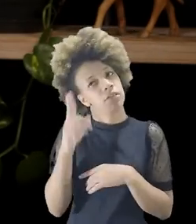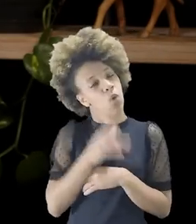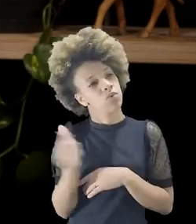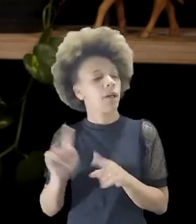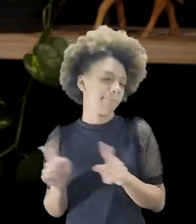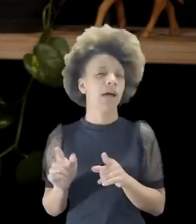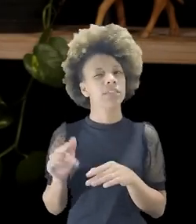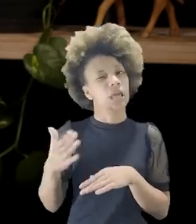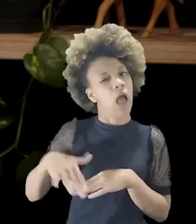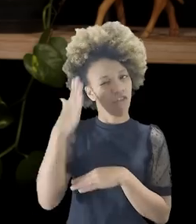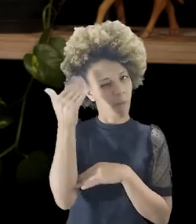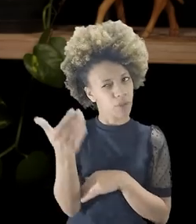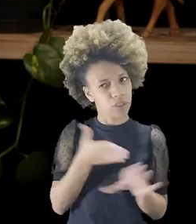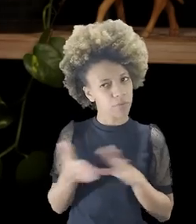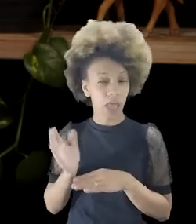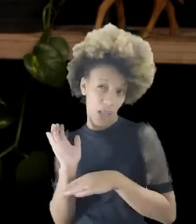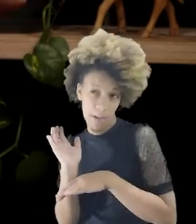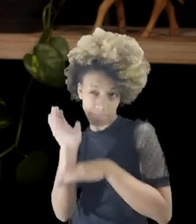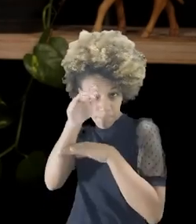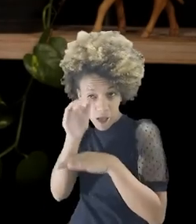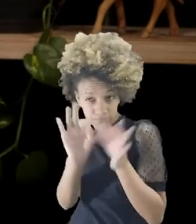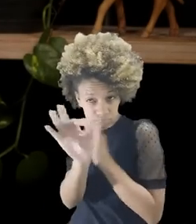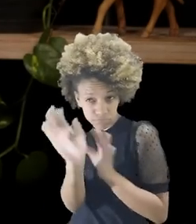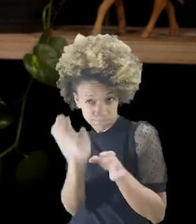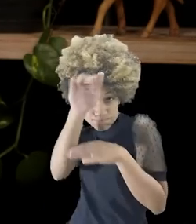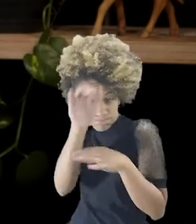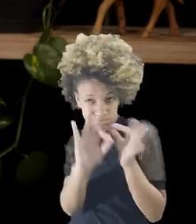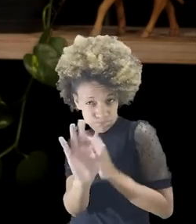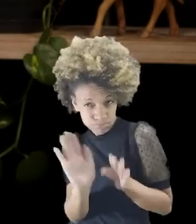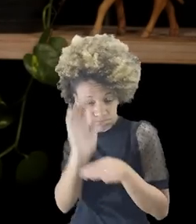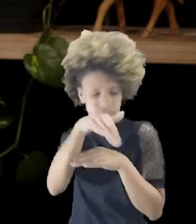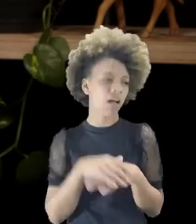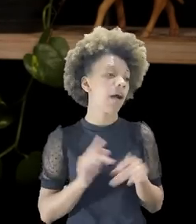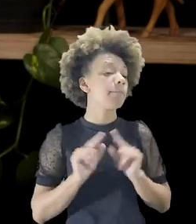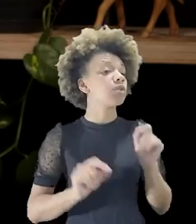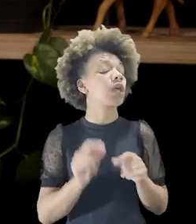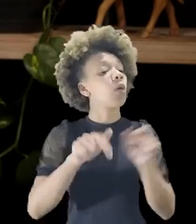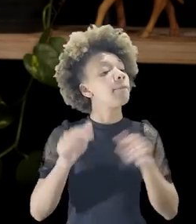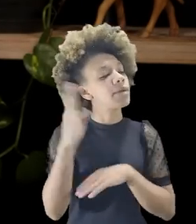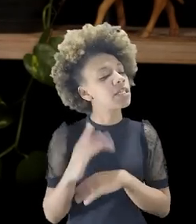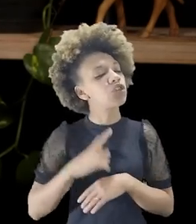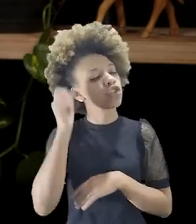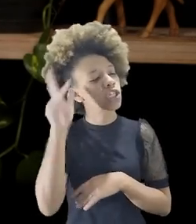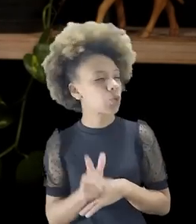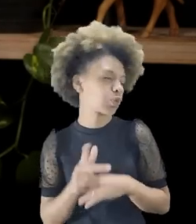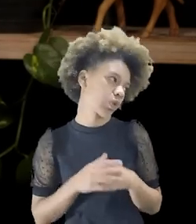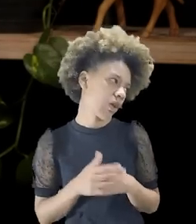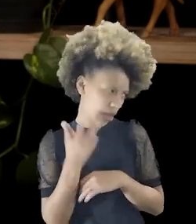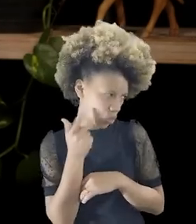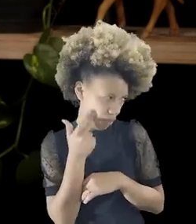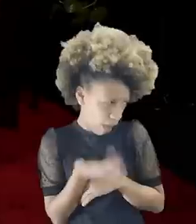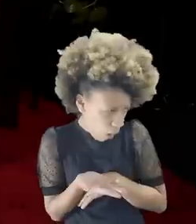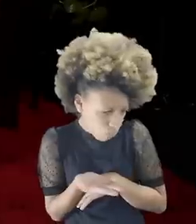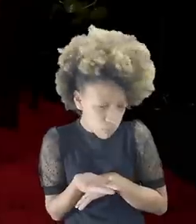raspadinho né do momento ele é o cara que acerta de várias distâncias e tal que é uma coisa assim que o brasileiro tinha essa cultura é normal